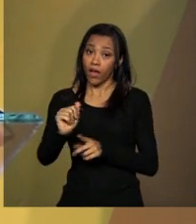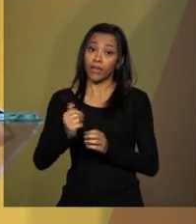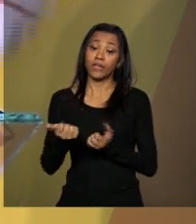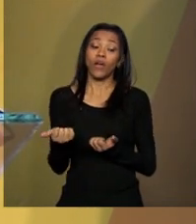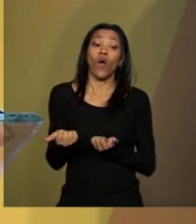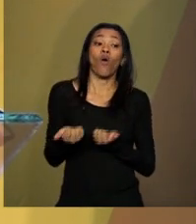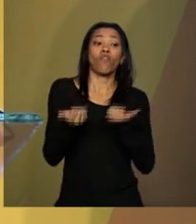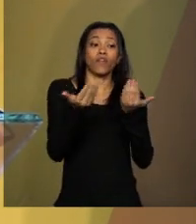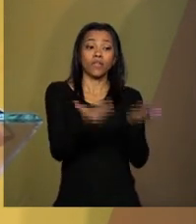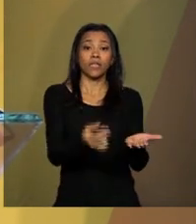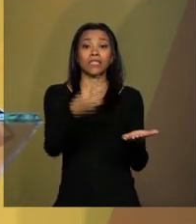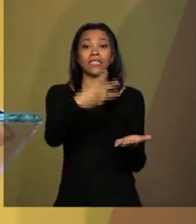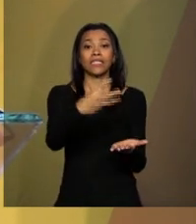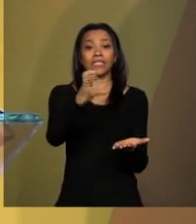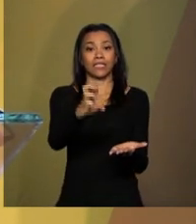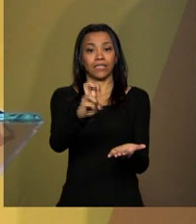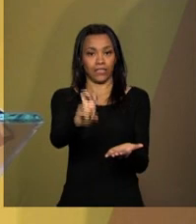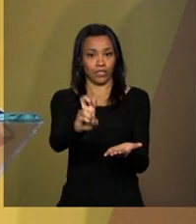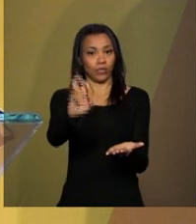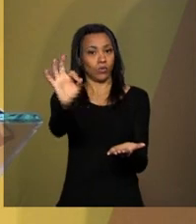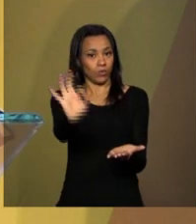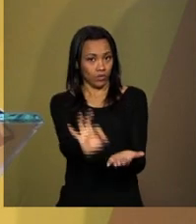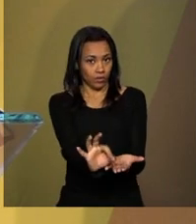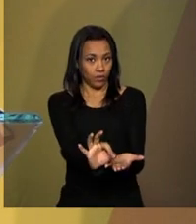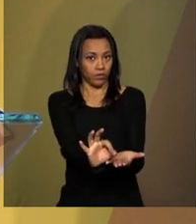é a política atual